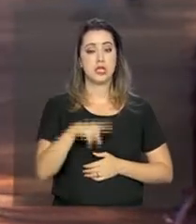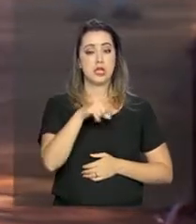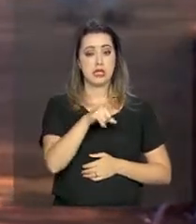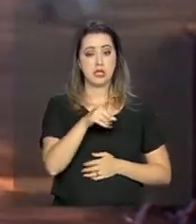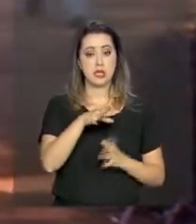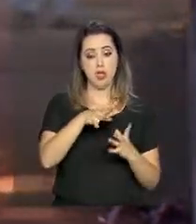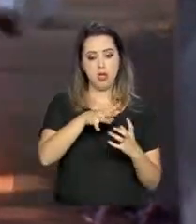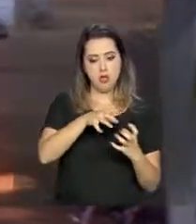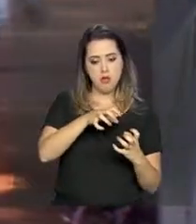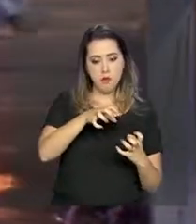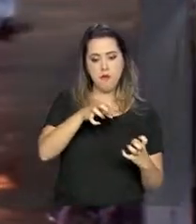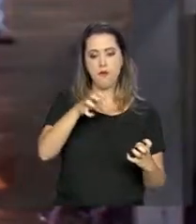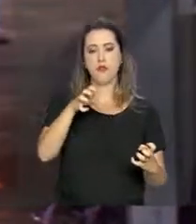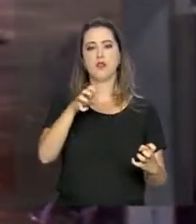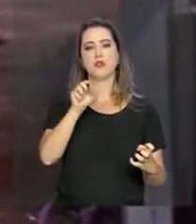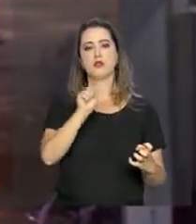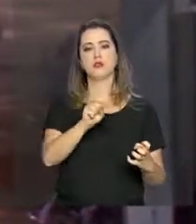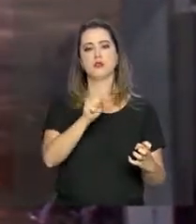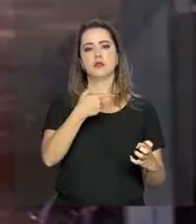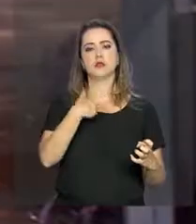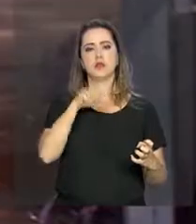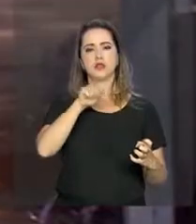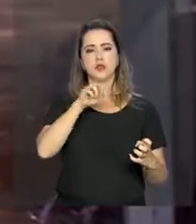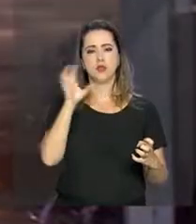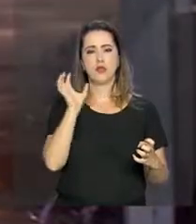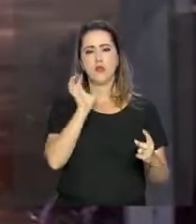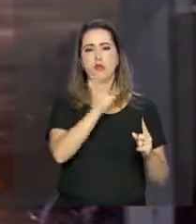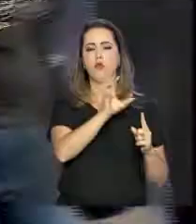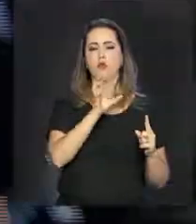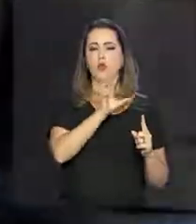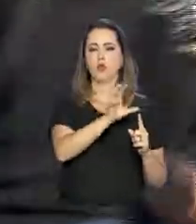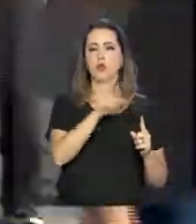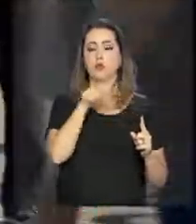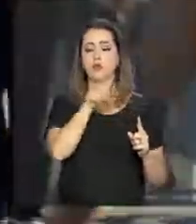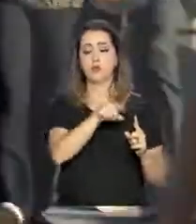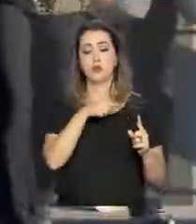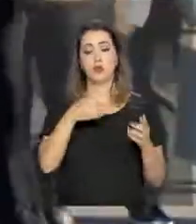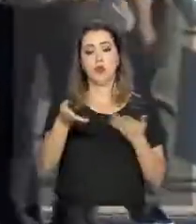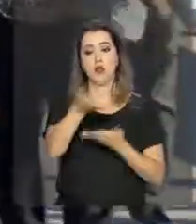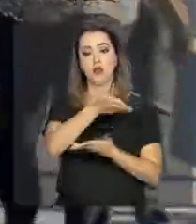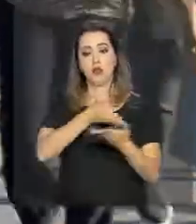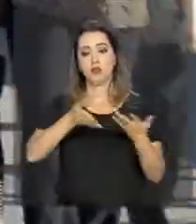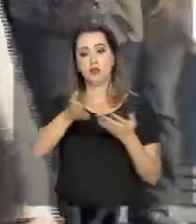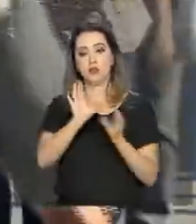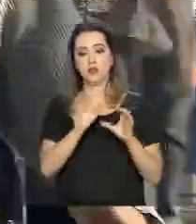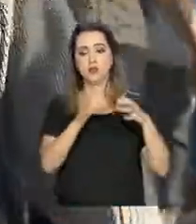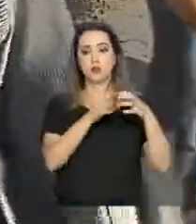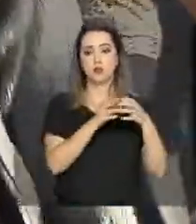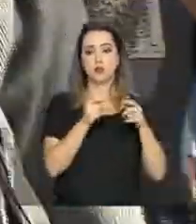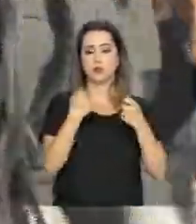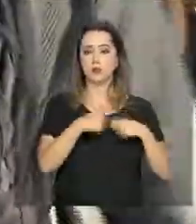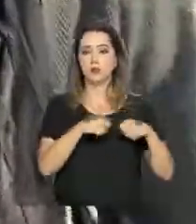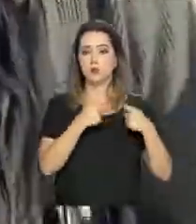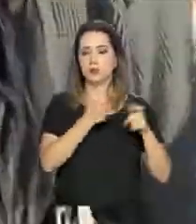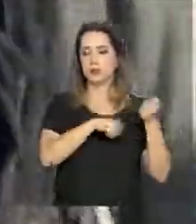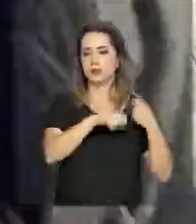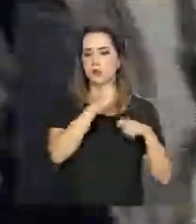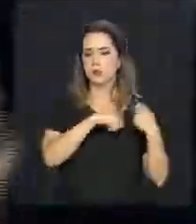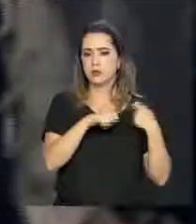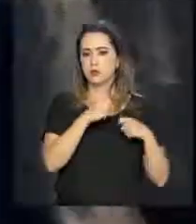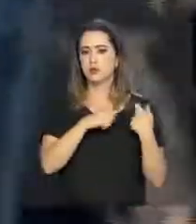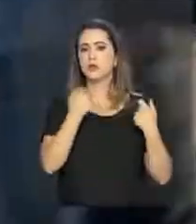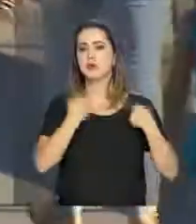afeta a chamada razão de dependência da população que é a relação entre os setores considerados economicamente